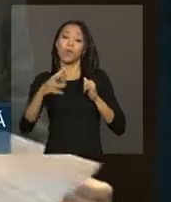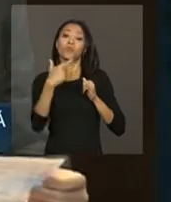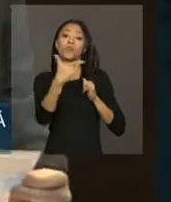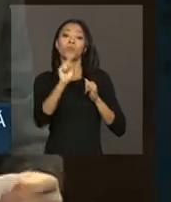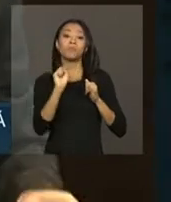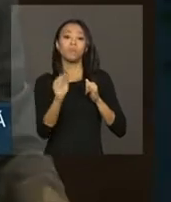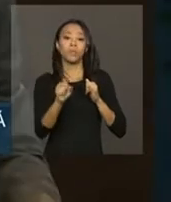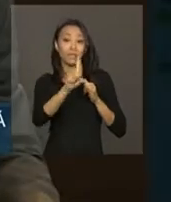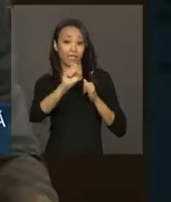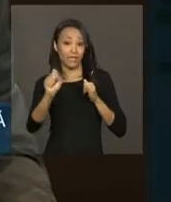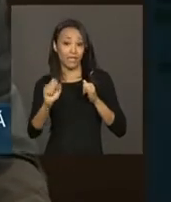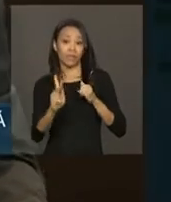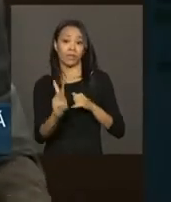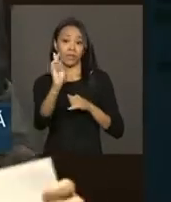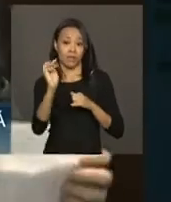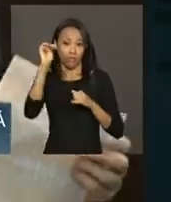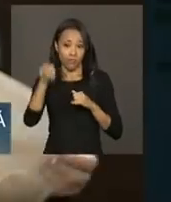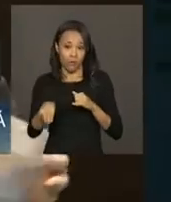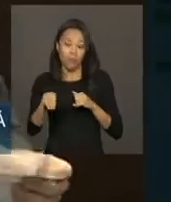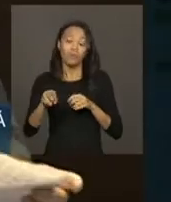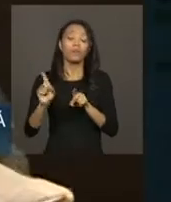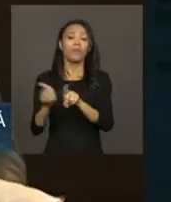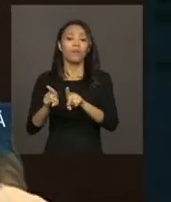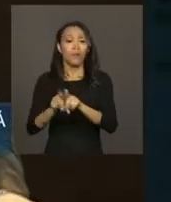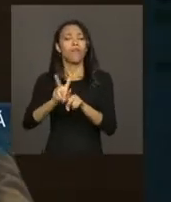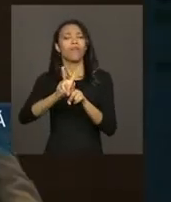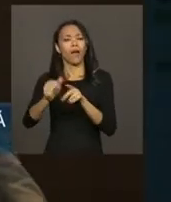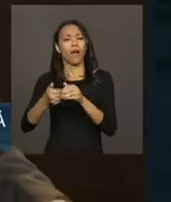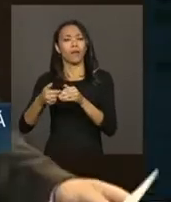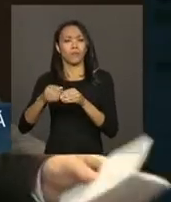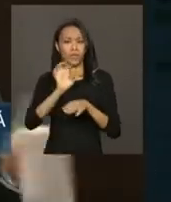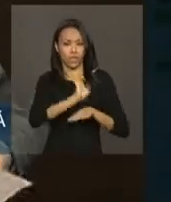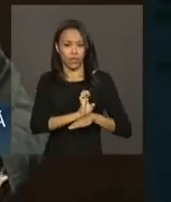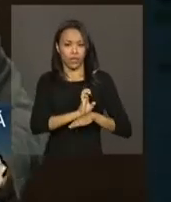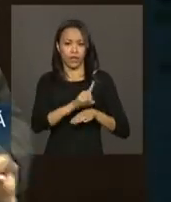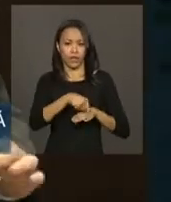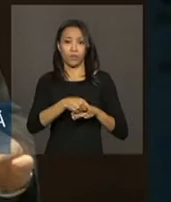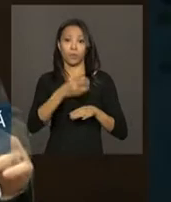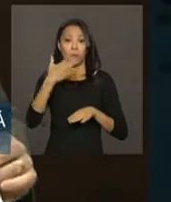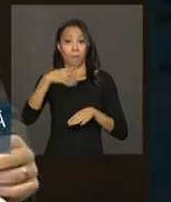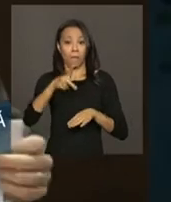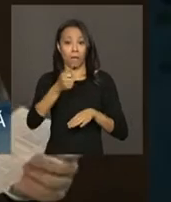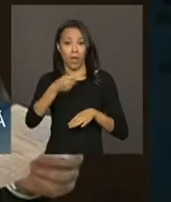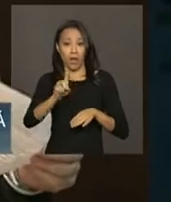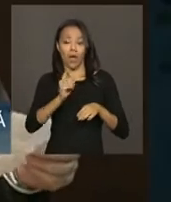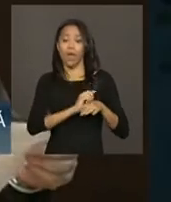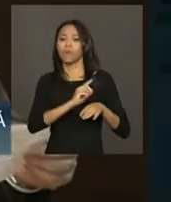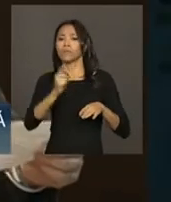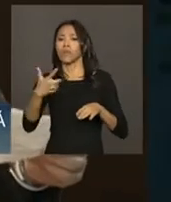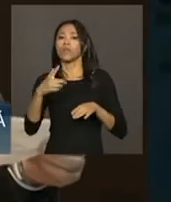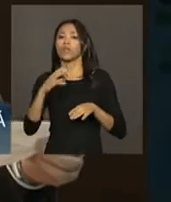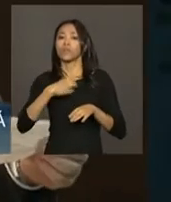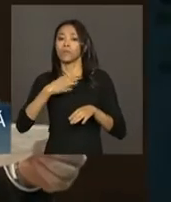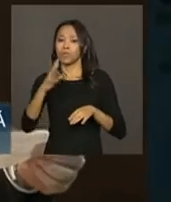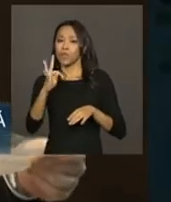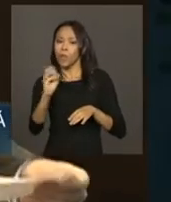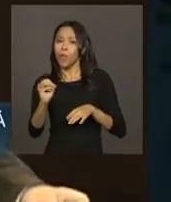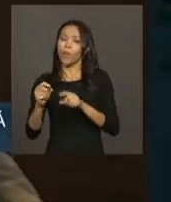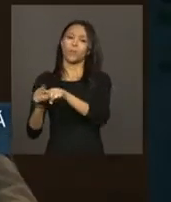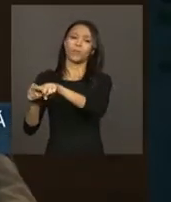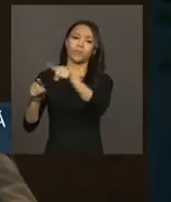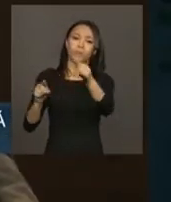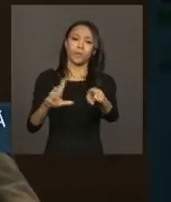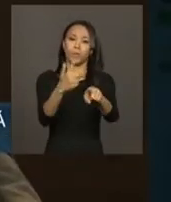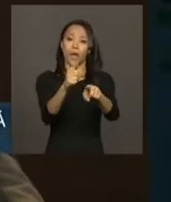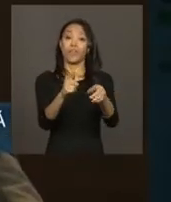2.100 km e vai percorrer os estados do Pará Tocantins Goiás até chegar